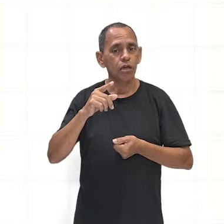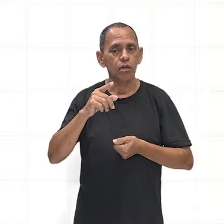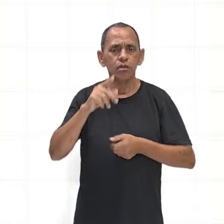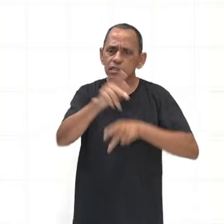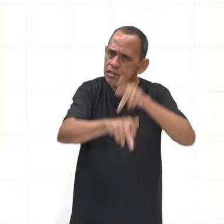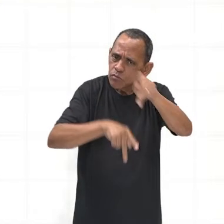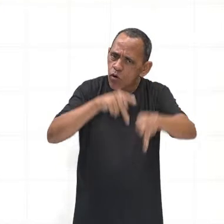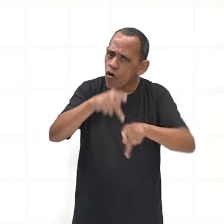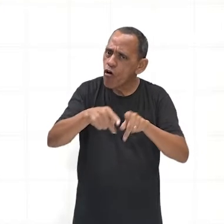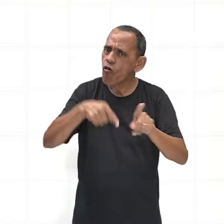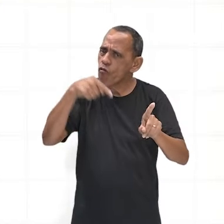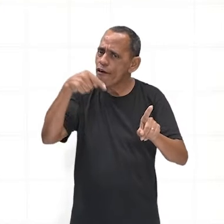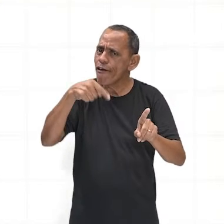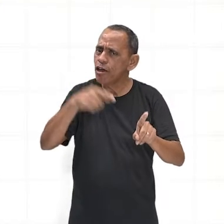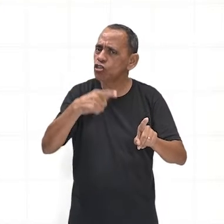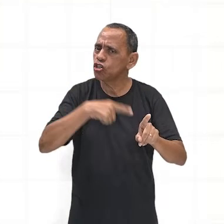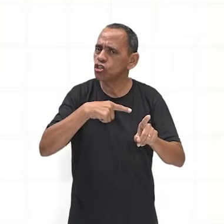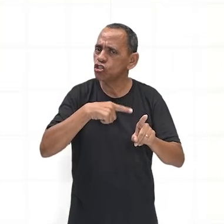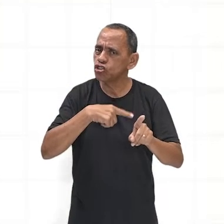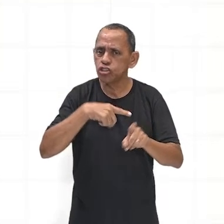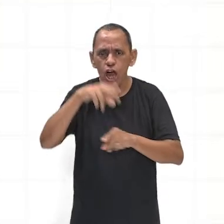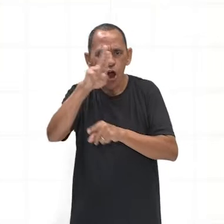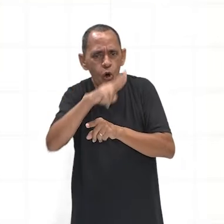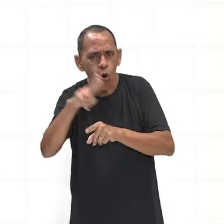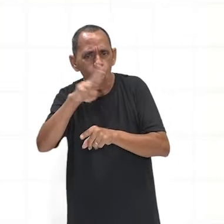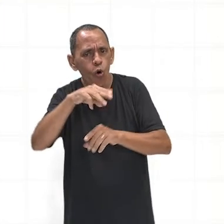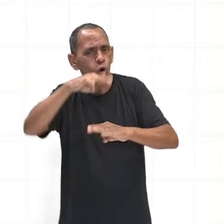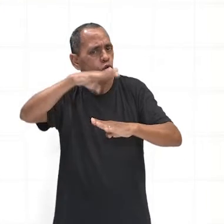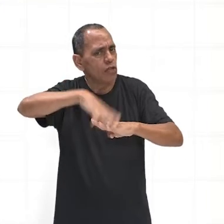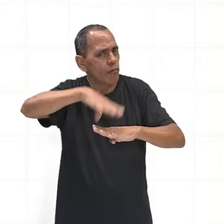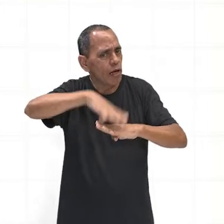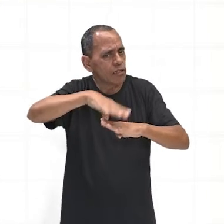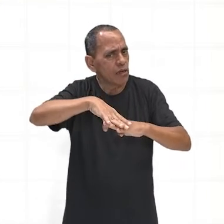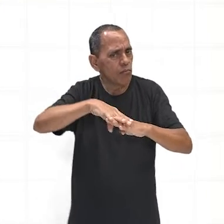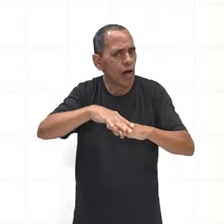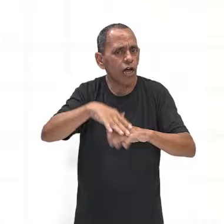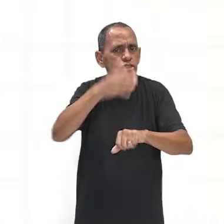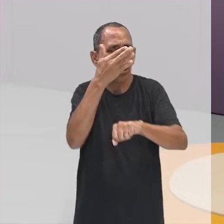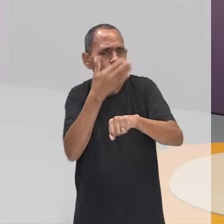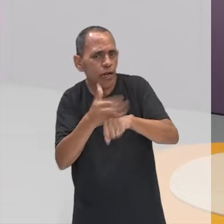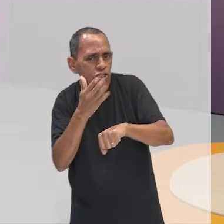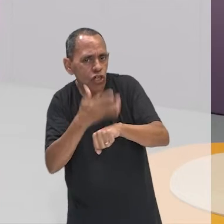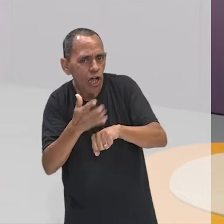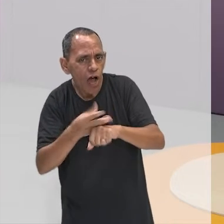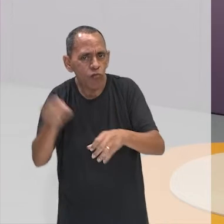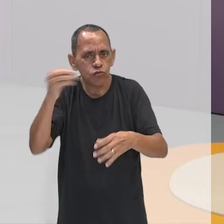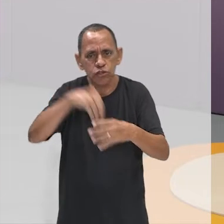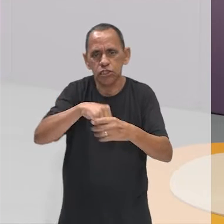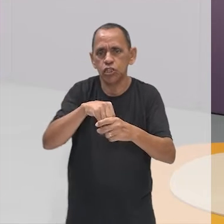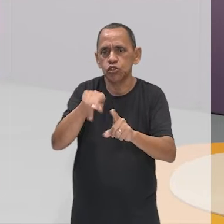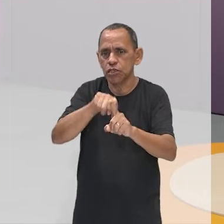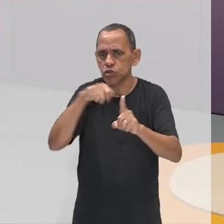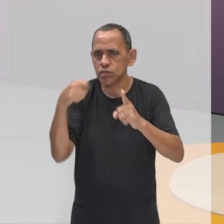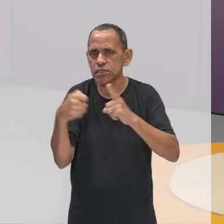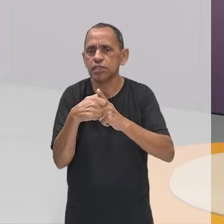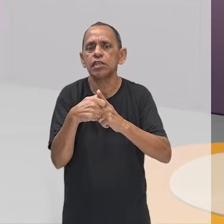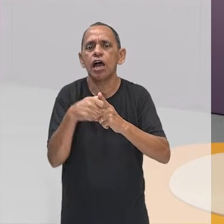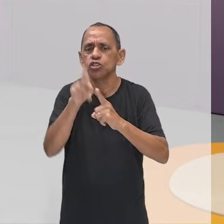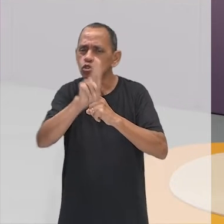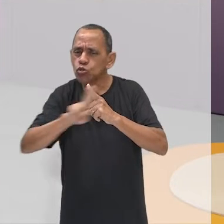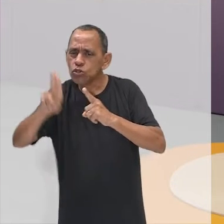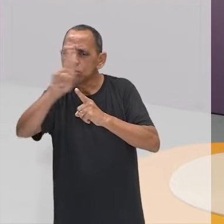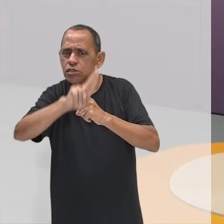né, bem aprimorada. Era um povo bem sofisticado, era uma sociedade, era uma civilização bem sofisticada